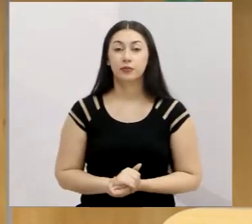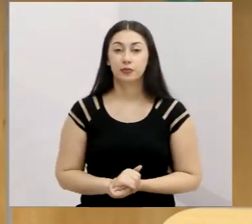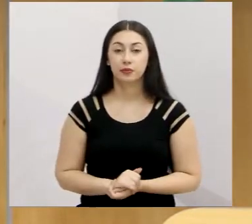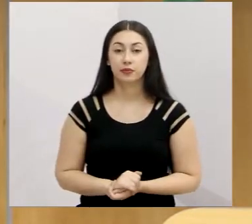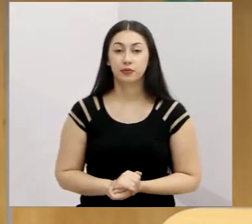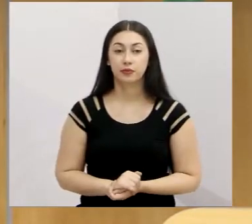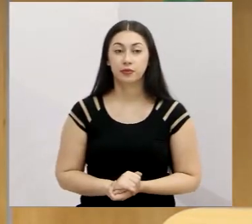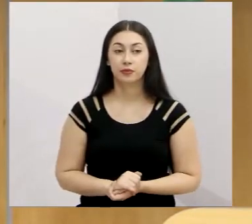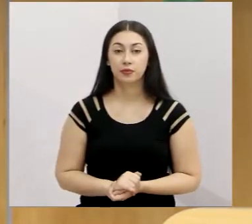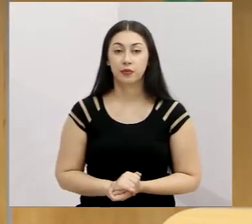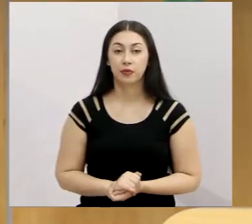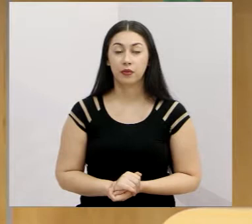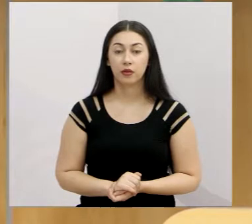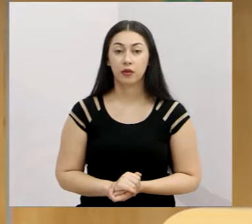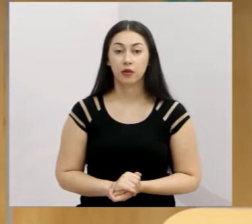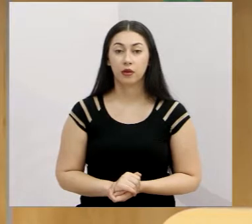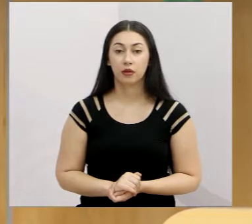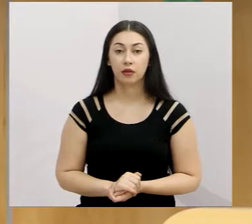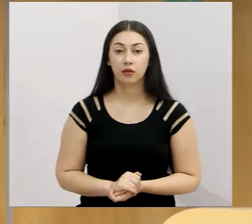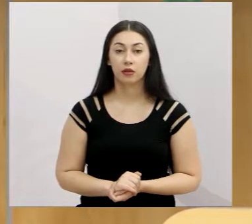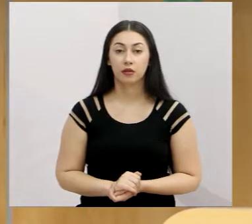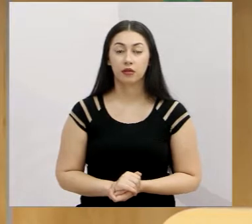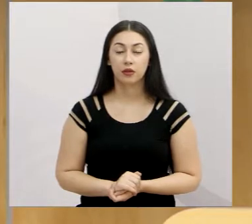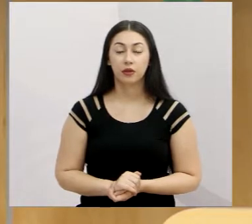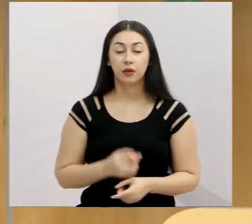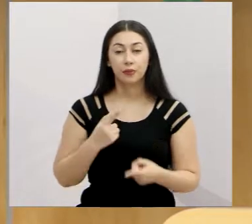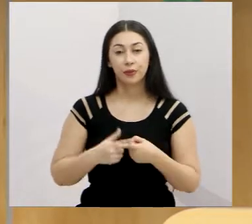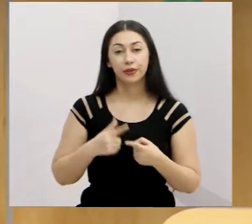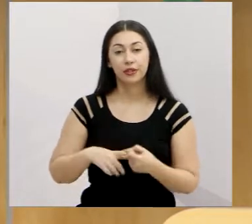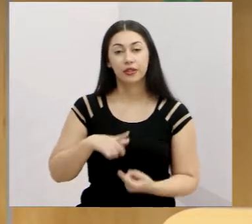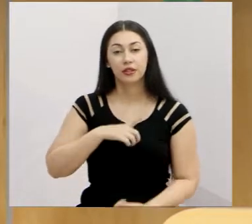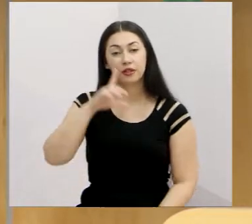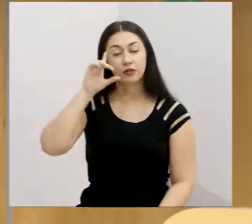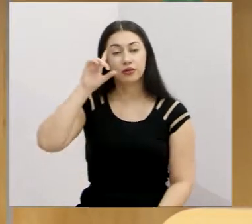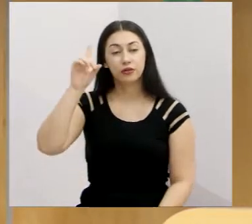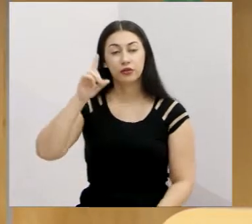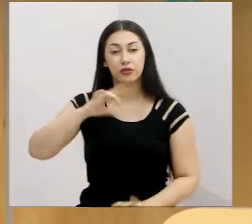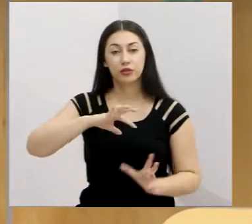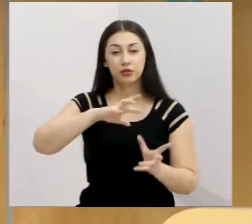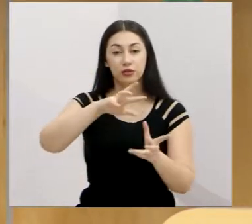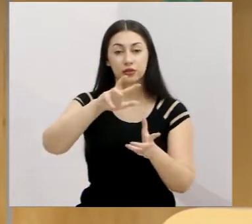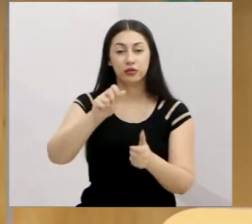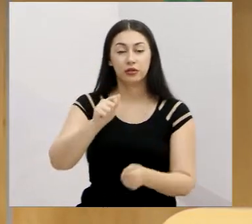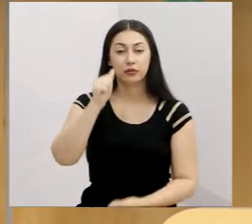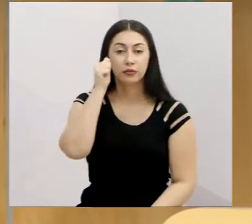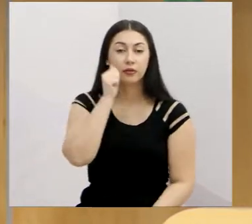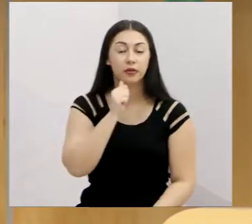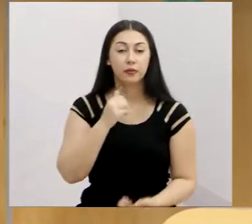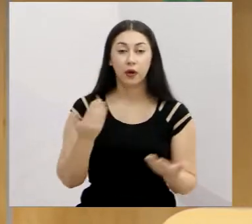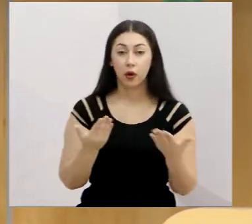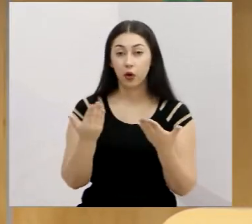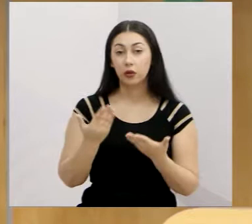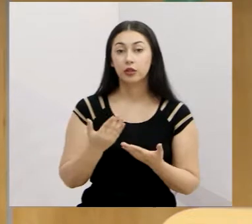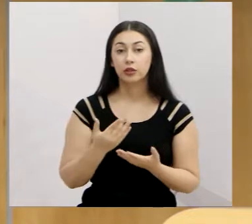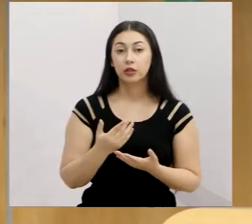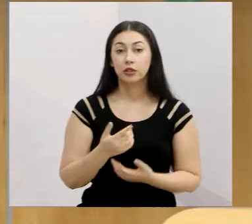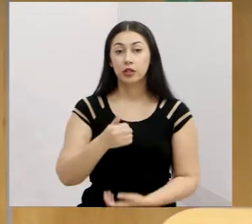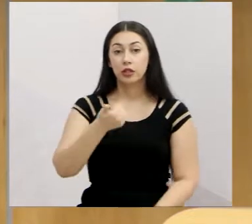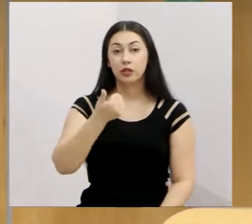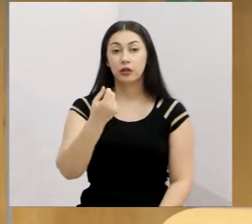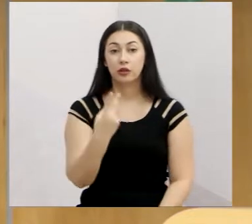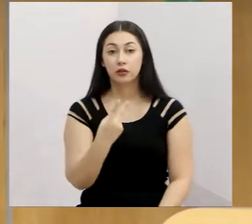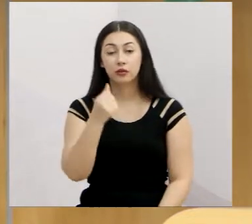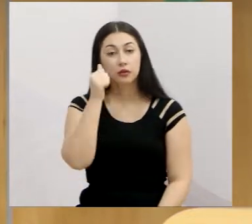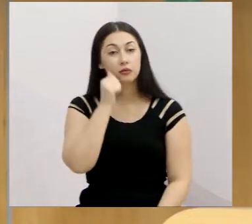este fim durante as atividades do dia internacional da mulher hoje a senhora senhores 12 mulheres